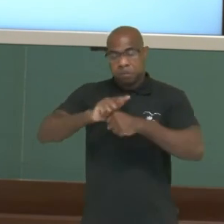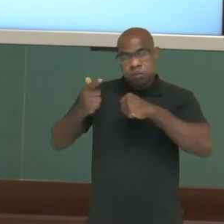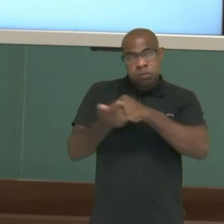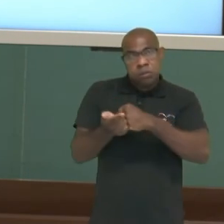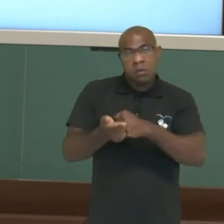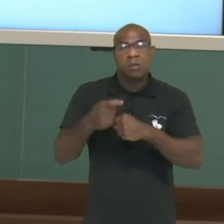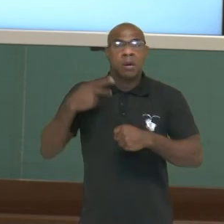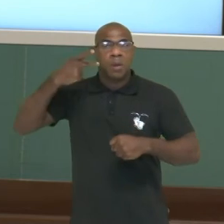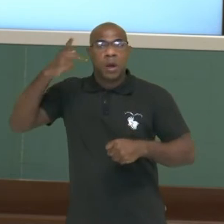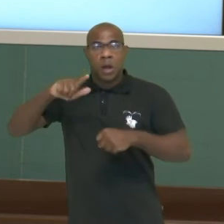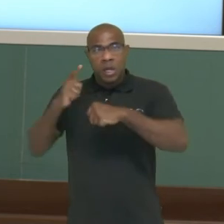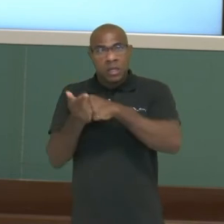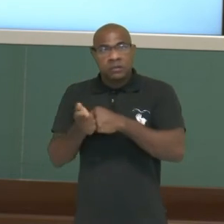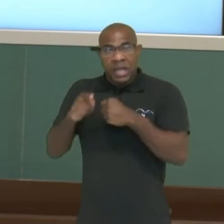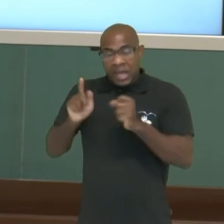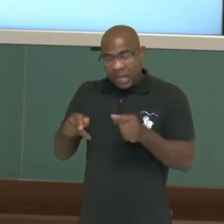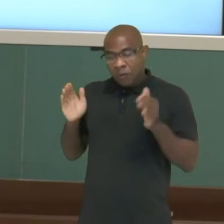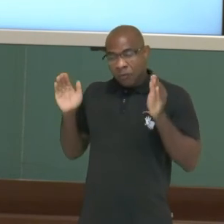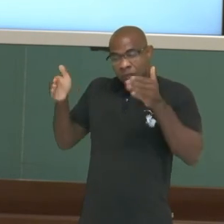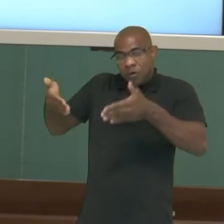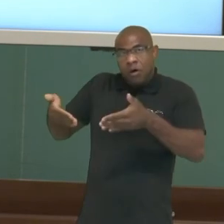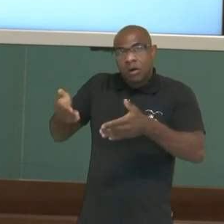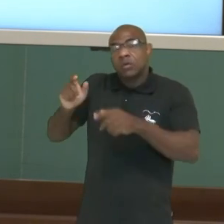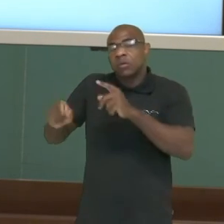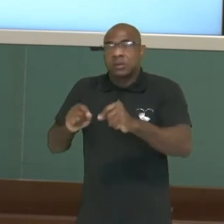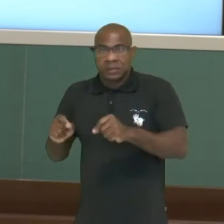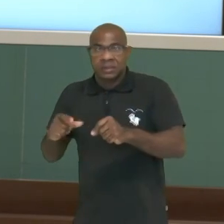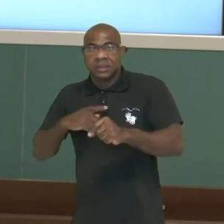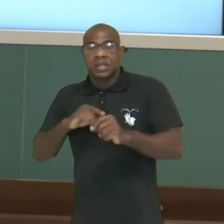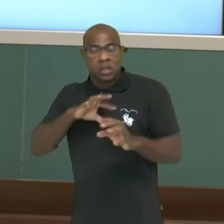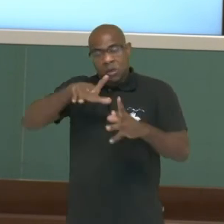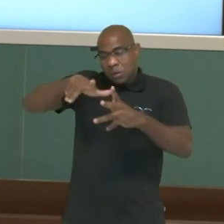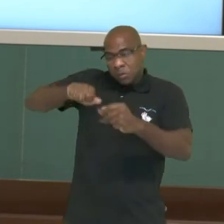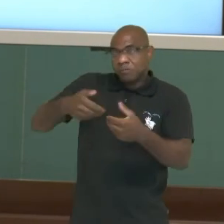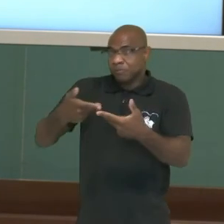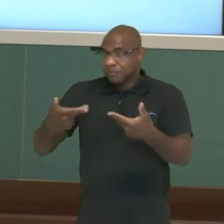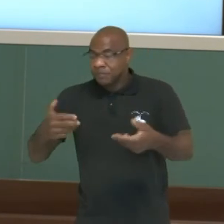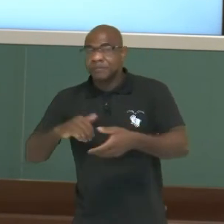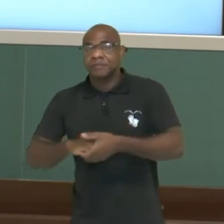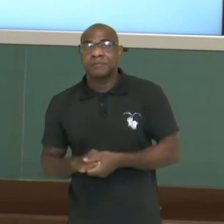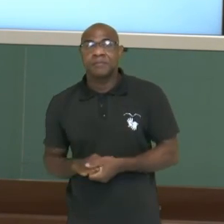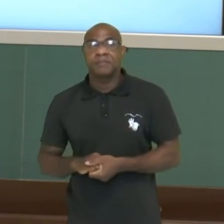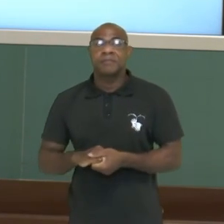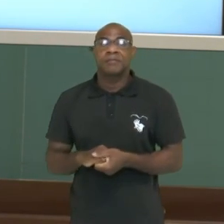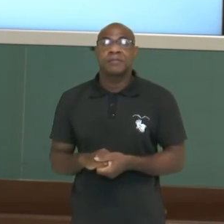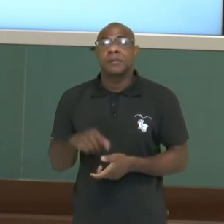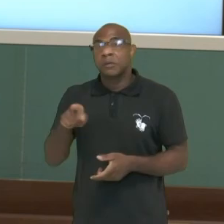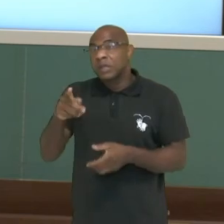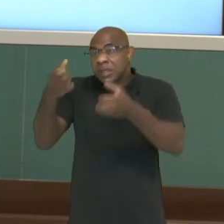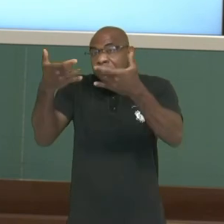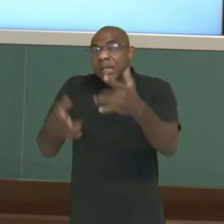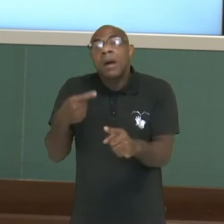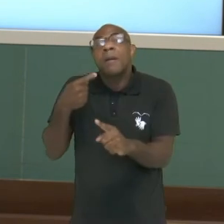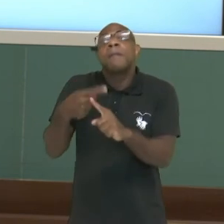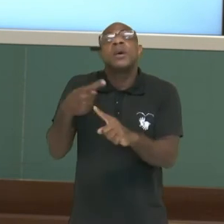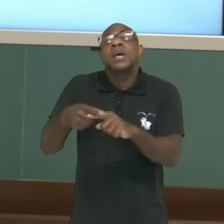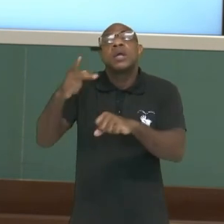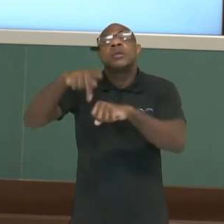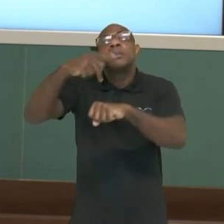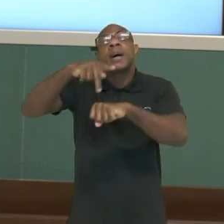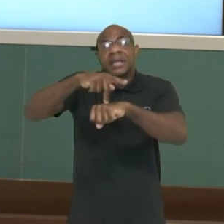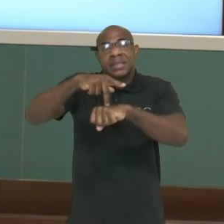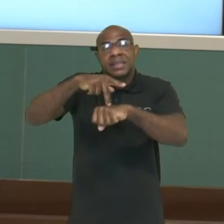foco então de atenções internacionais, conforme nós já colocamos aqui. Então, para você explicar aqui por que os países